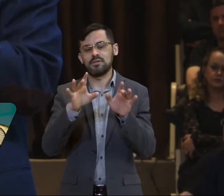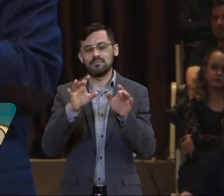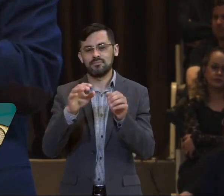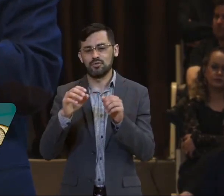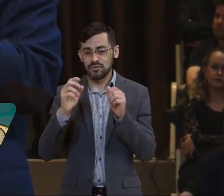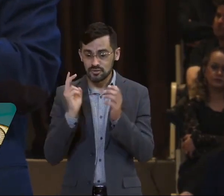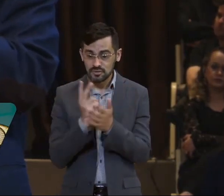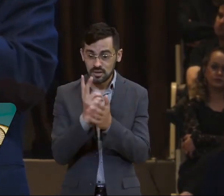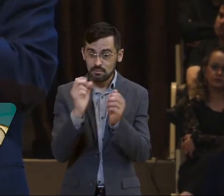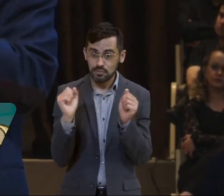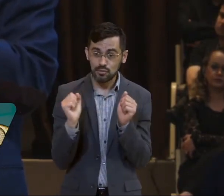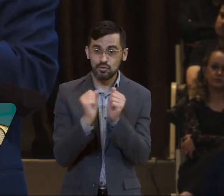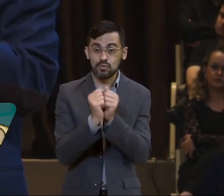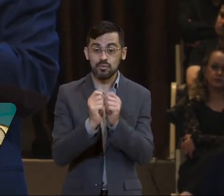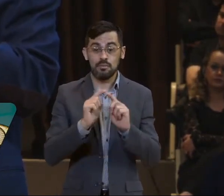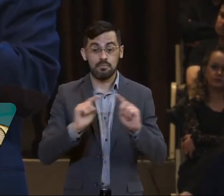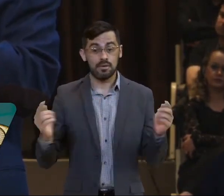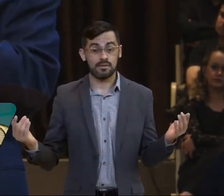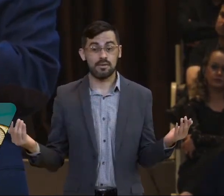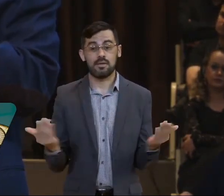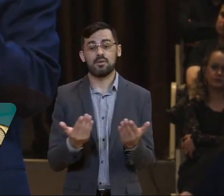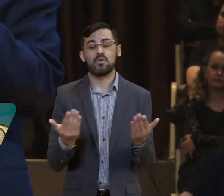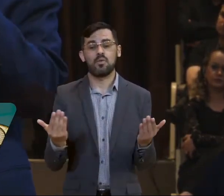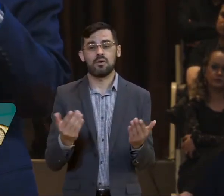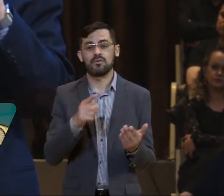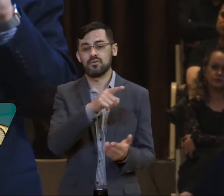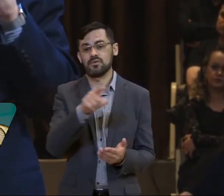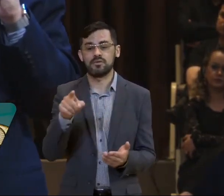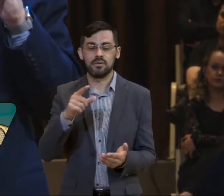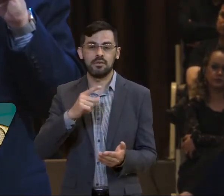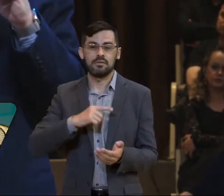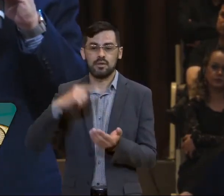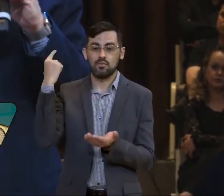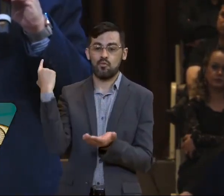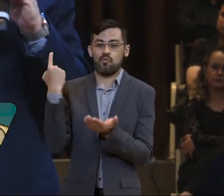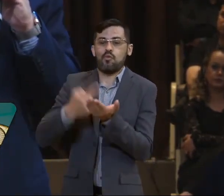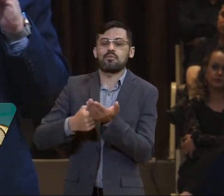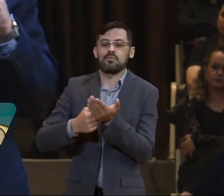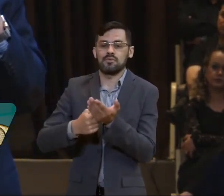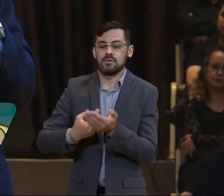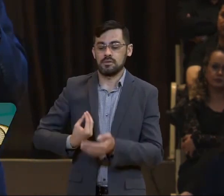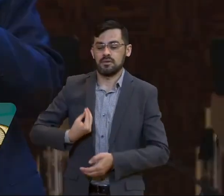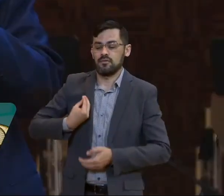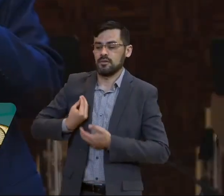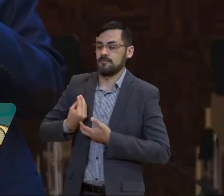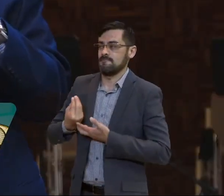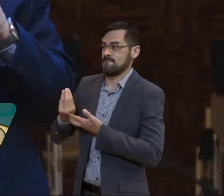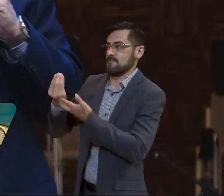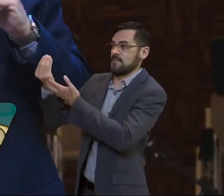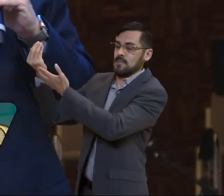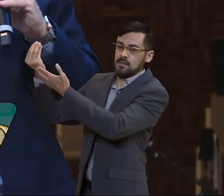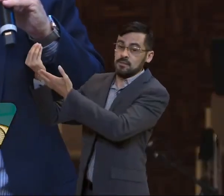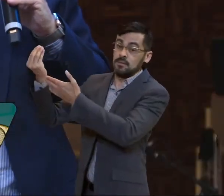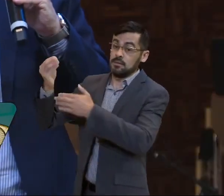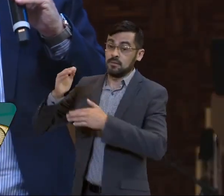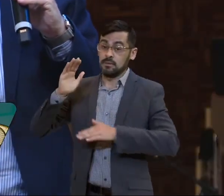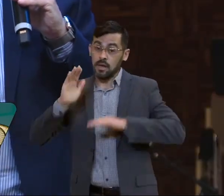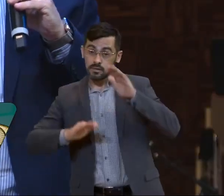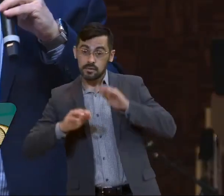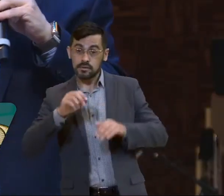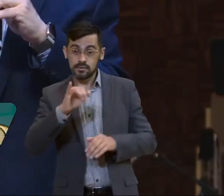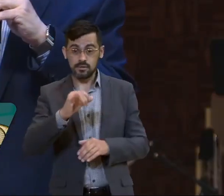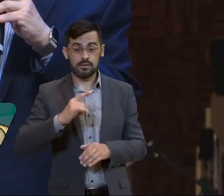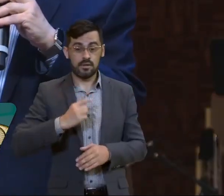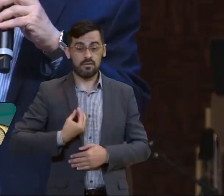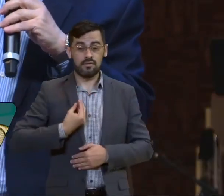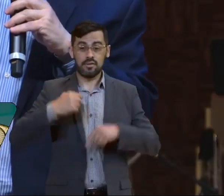lado, mas chegou a hora de você se colocar inteiro na minha mão. E talvez, se você está aqui